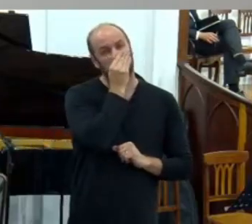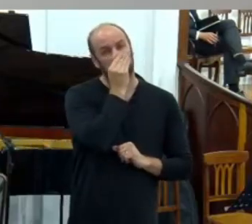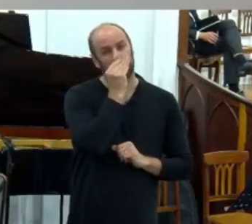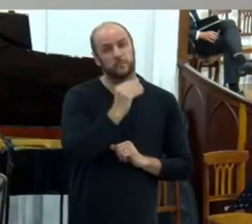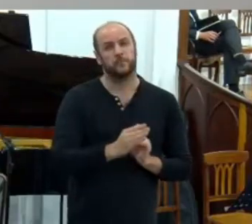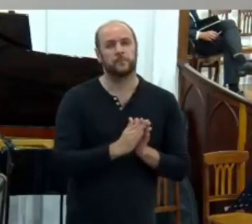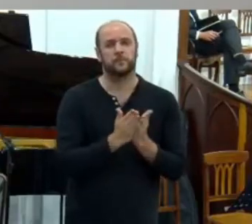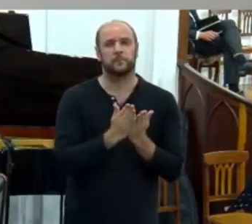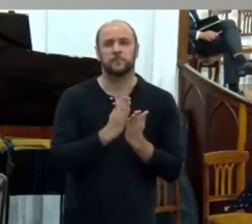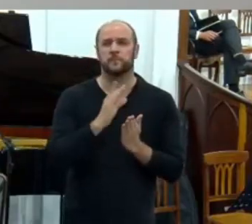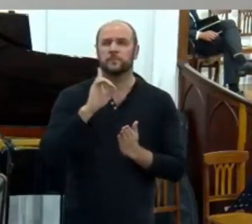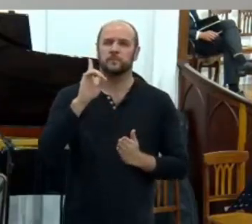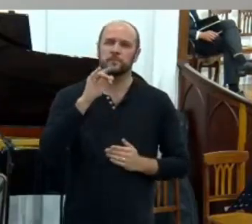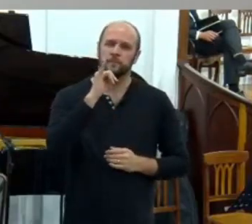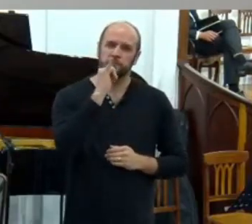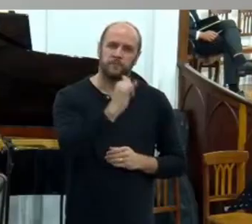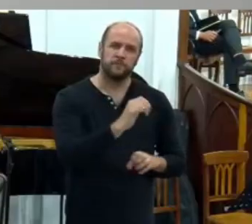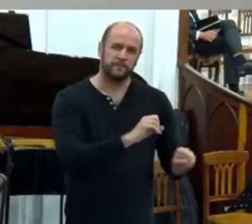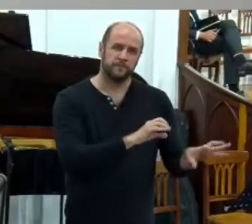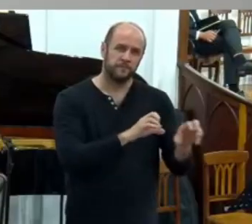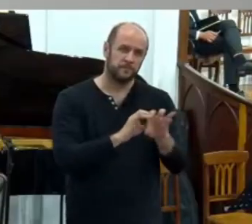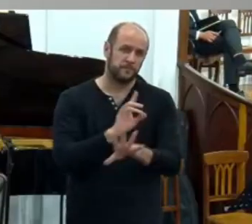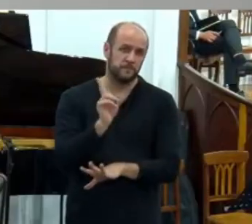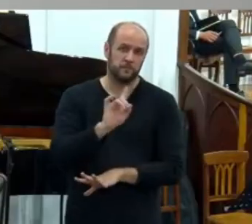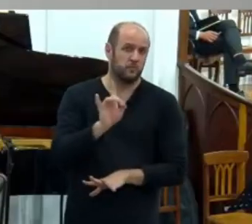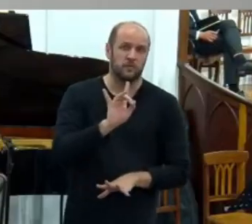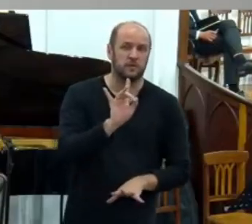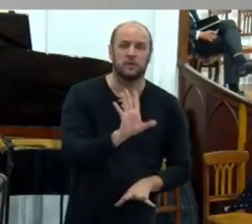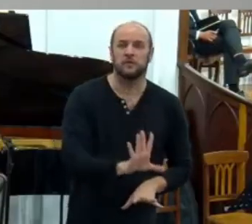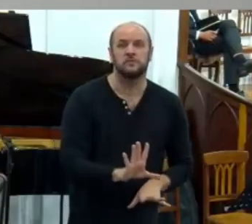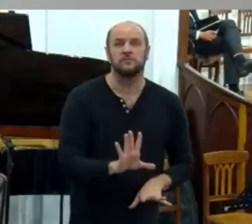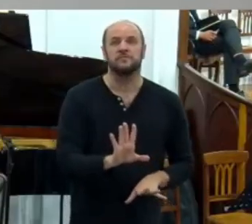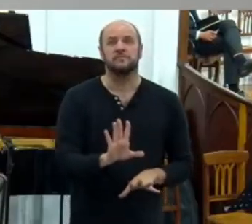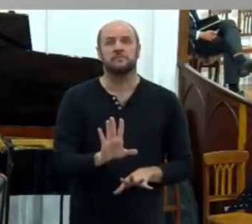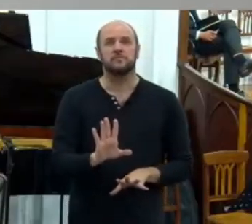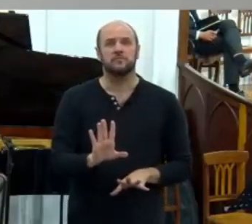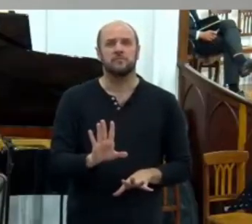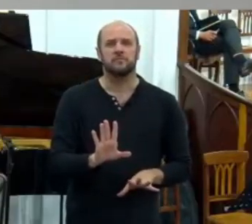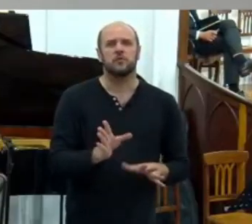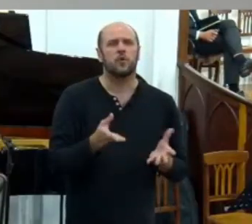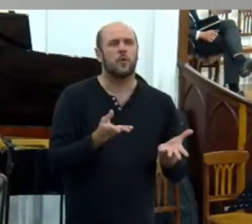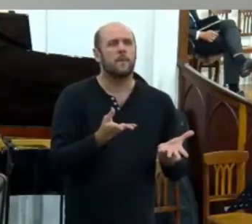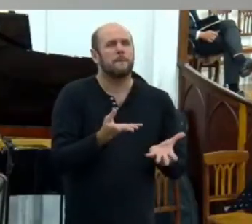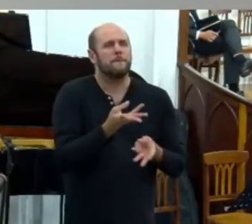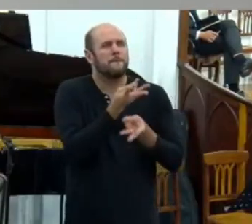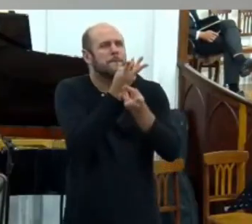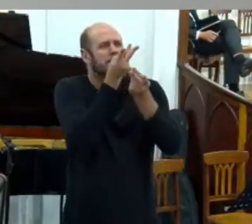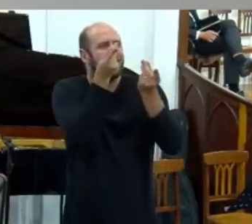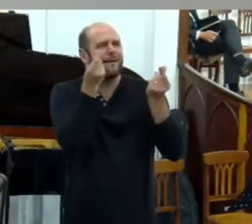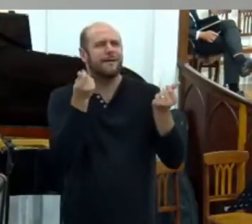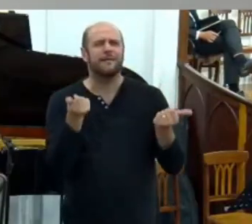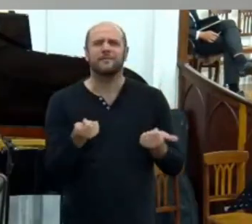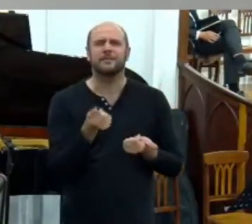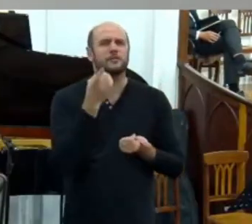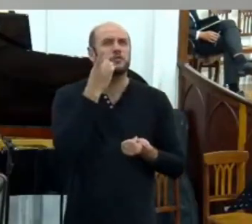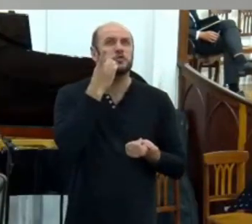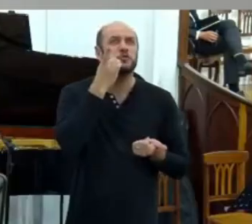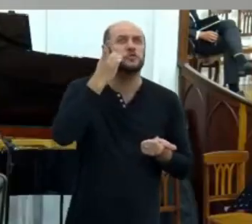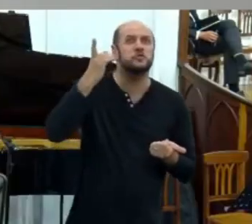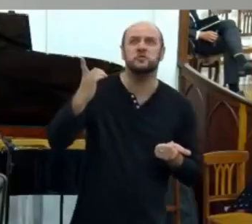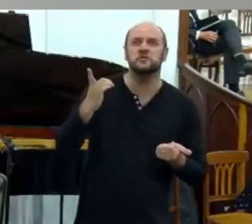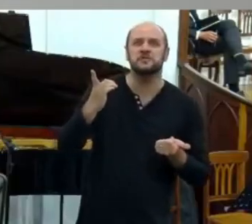Esse texto, portanto, nos ensina não somente a respeito da sublimidade deste grandioso dia